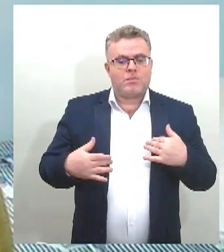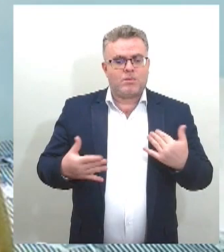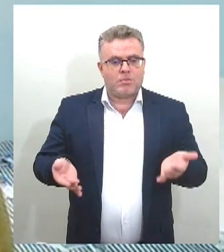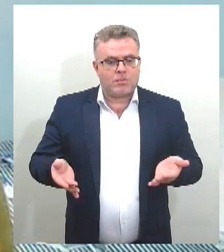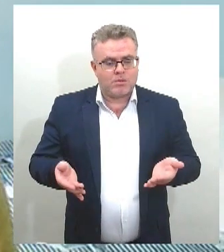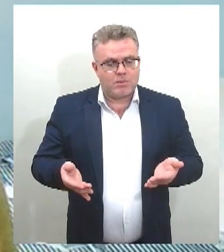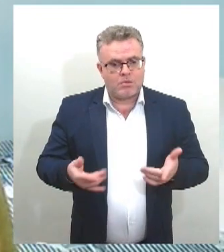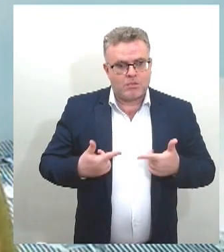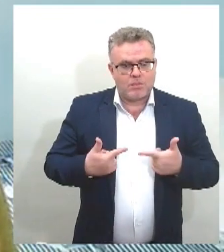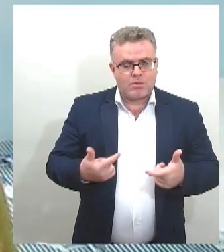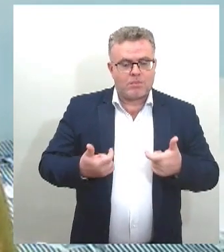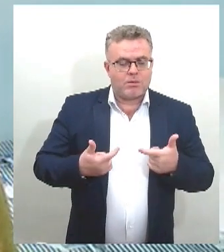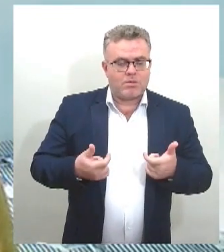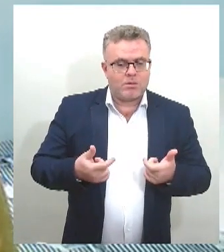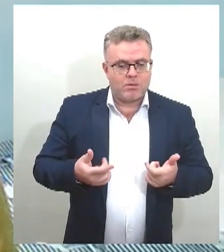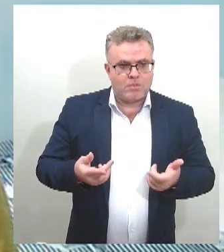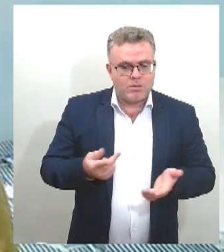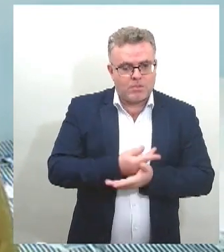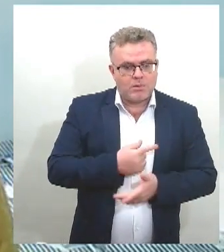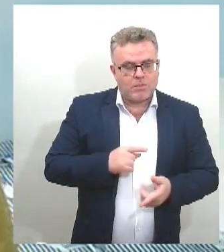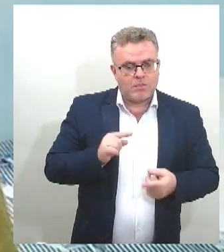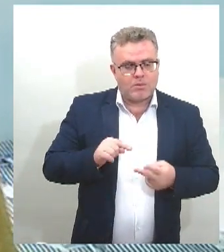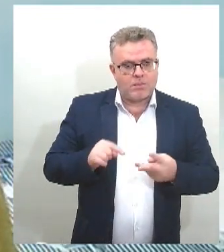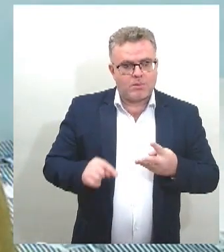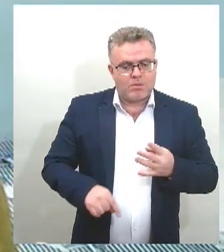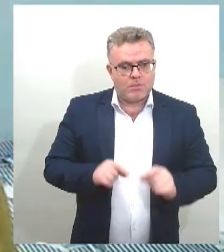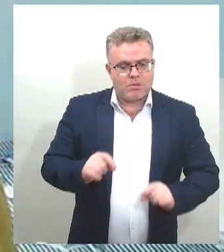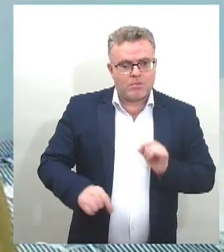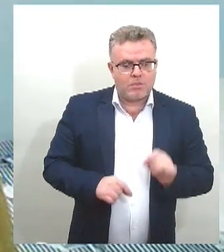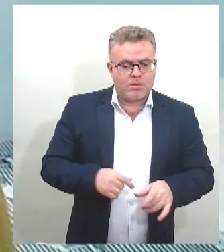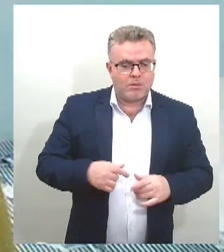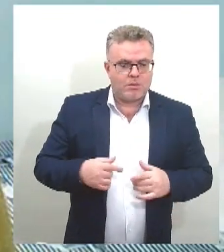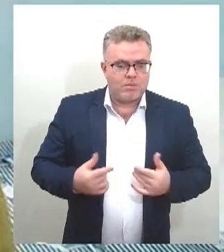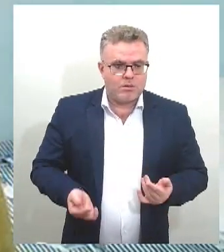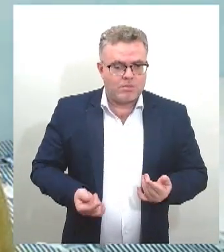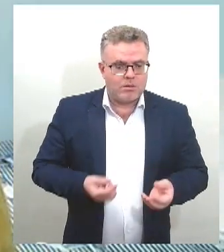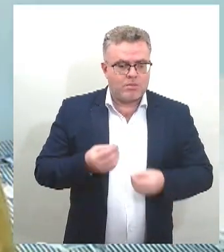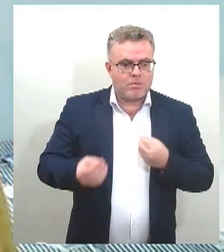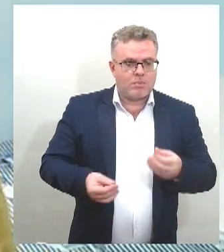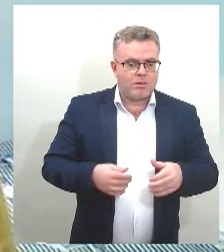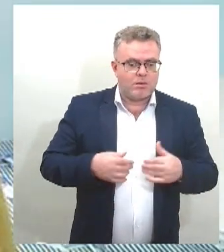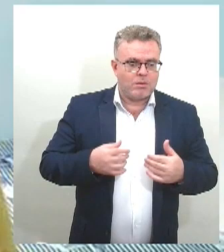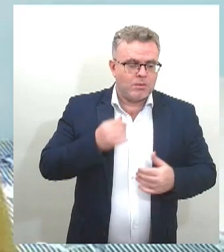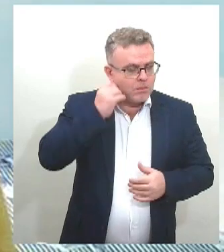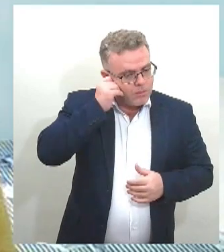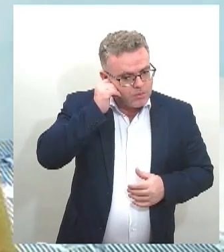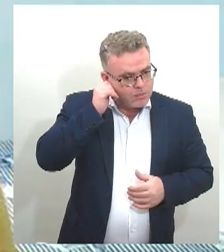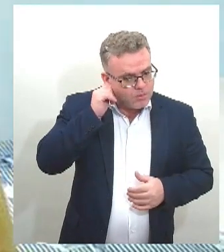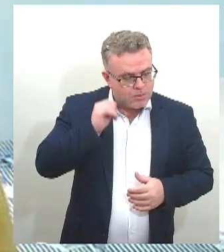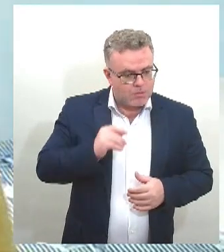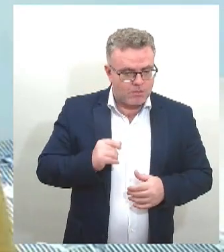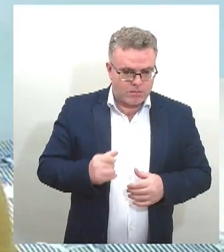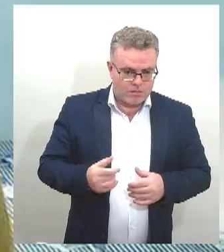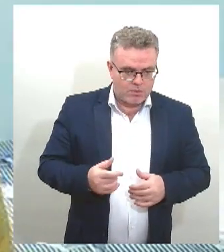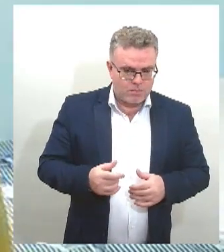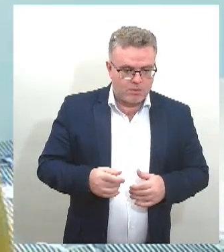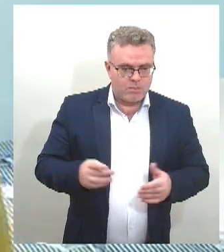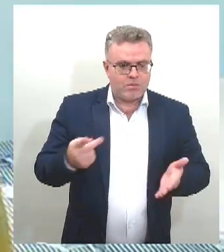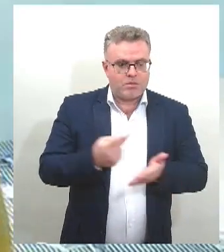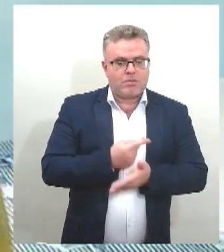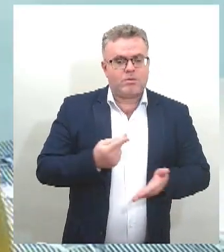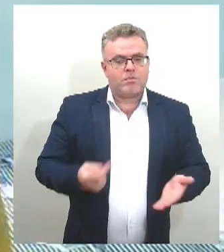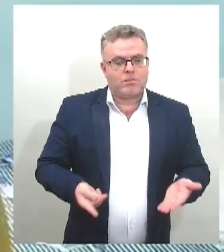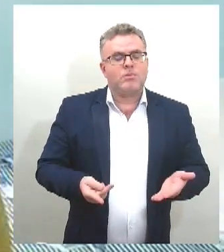fatores. Tá? Não só a Guerra do Paraguai, mas também o movimento abolicionista, porque